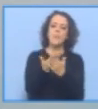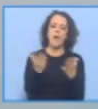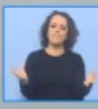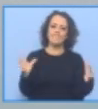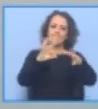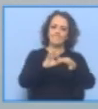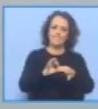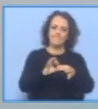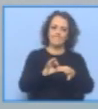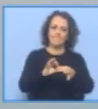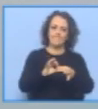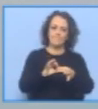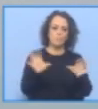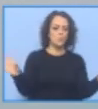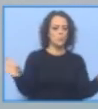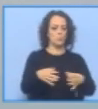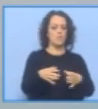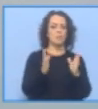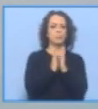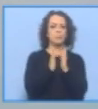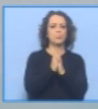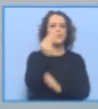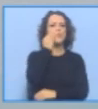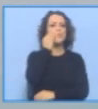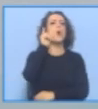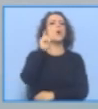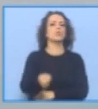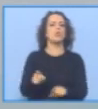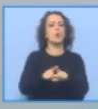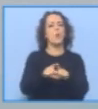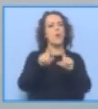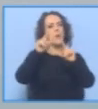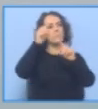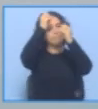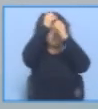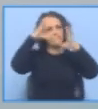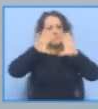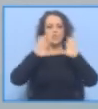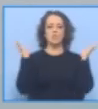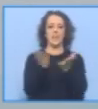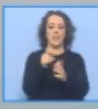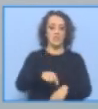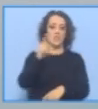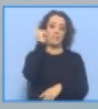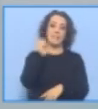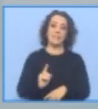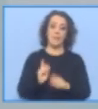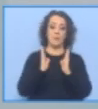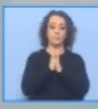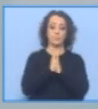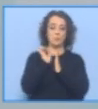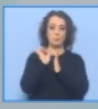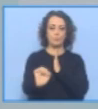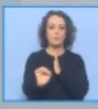enquadramento também, para a comunidade cristã? Em termos de linhas gerais e neste dia da liturgia, o que é que